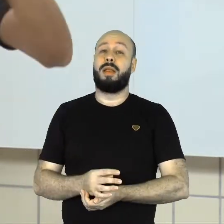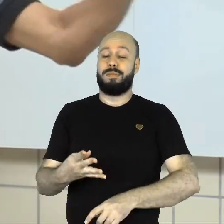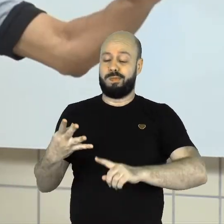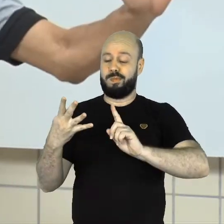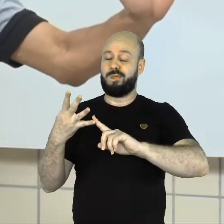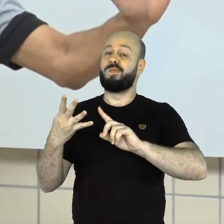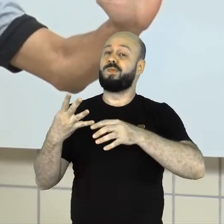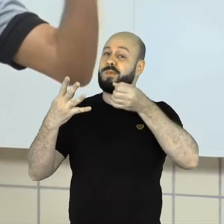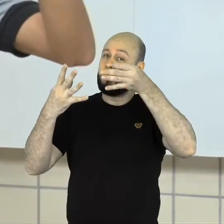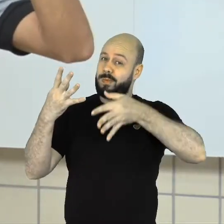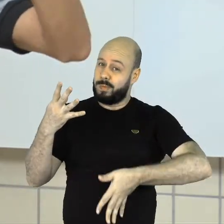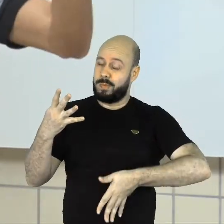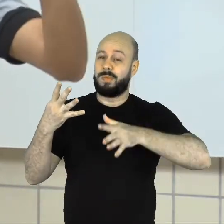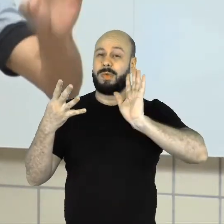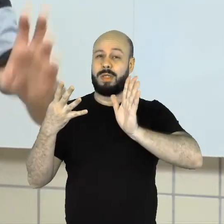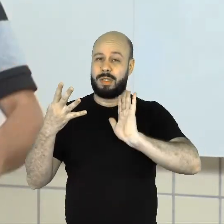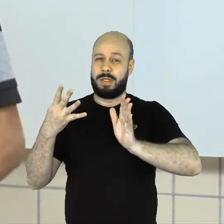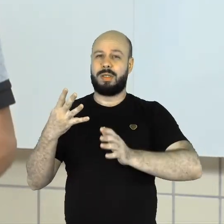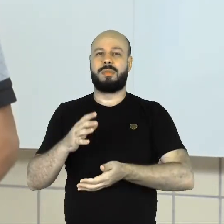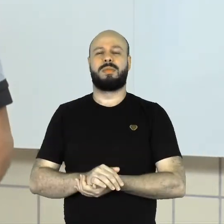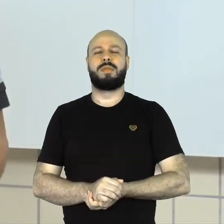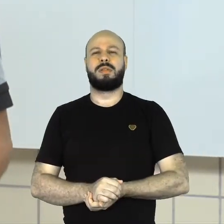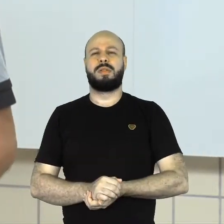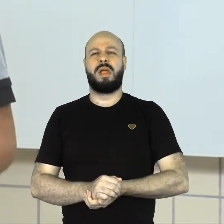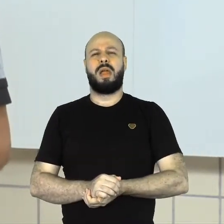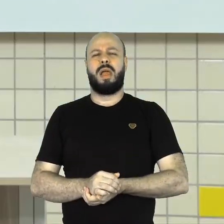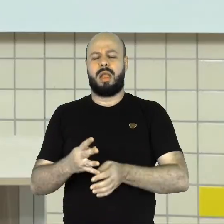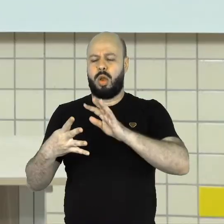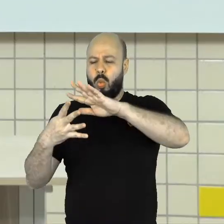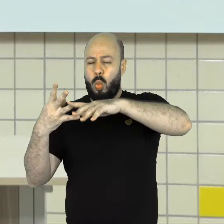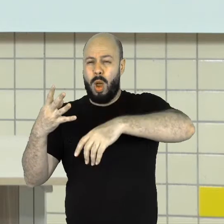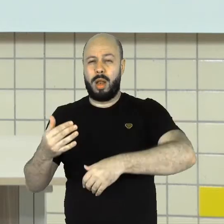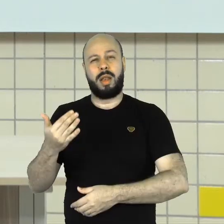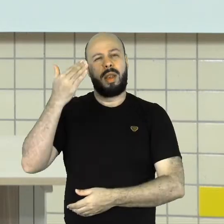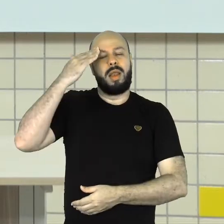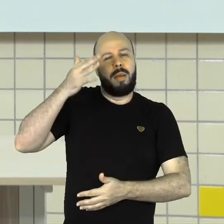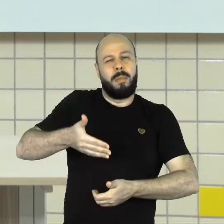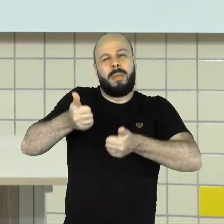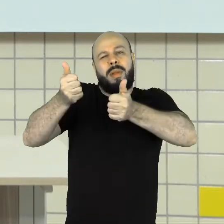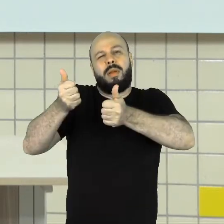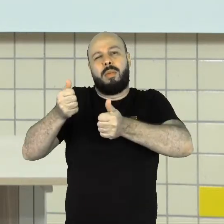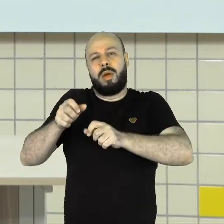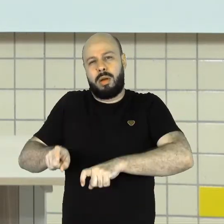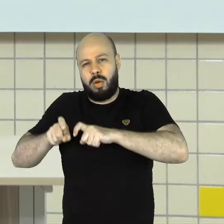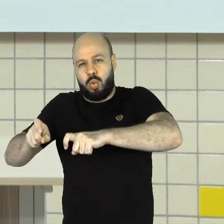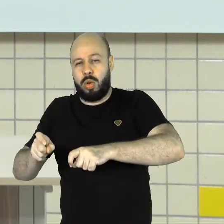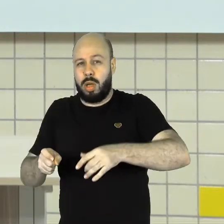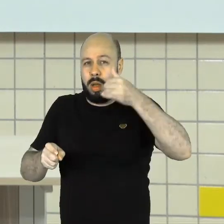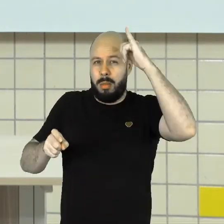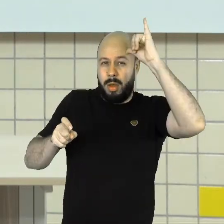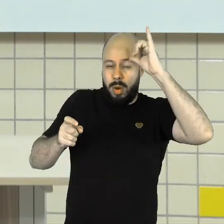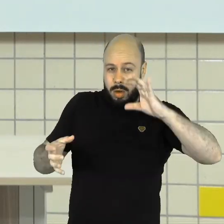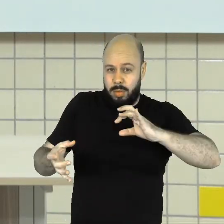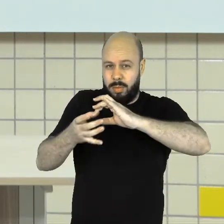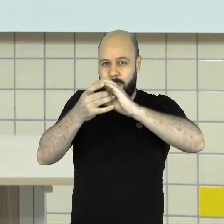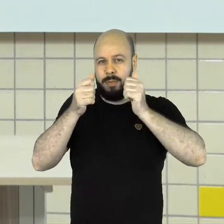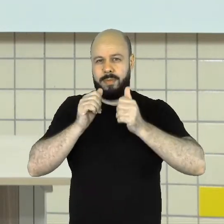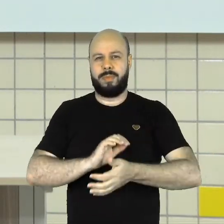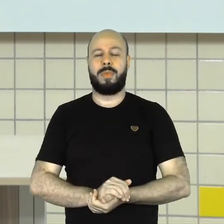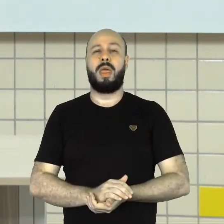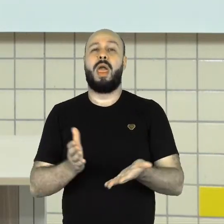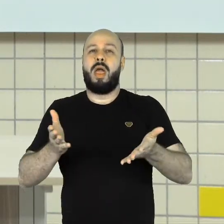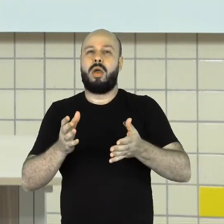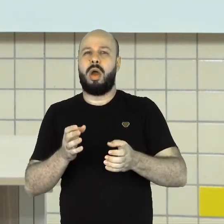a agropecuária, a agricultura e a pecuária. Vamos mais à frente? Vamos agora lá para a